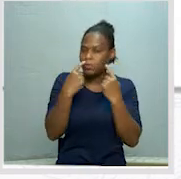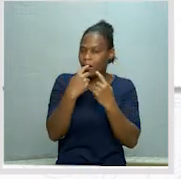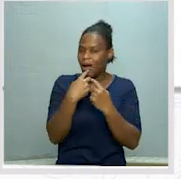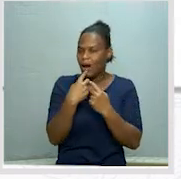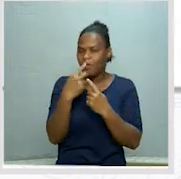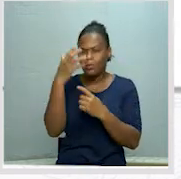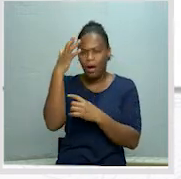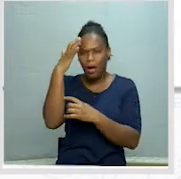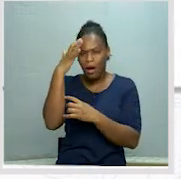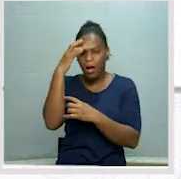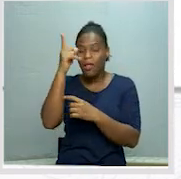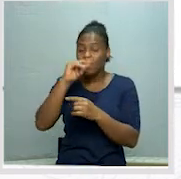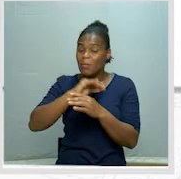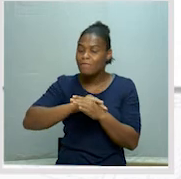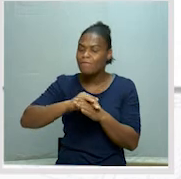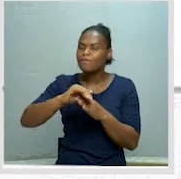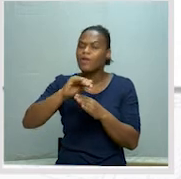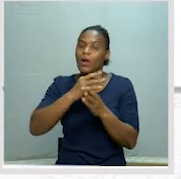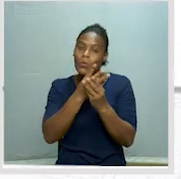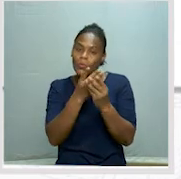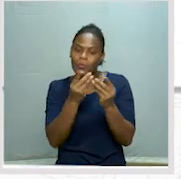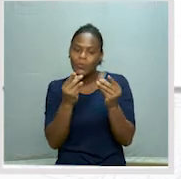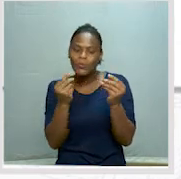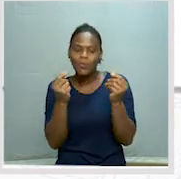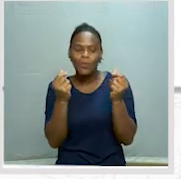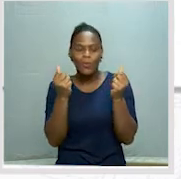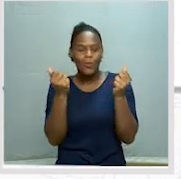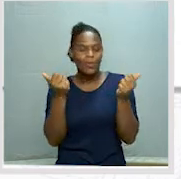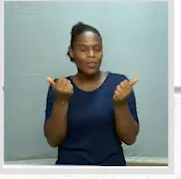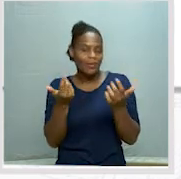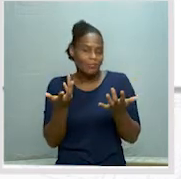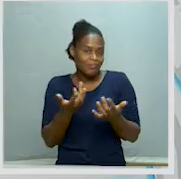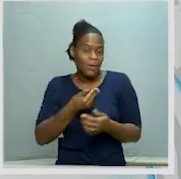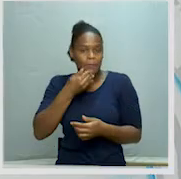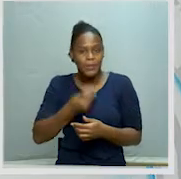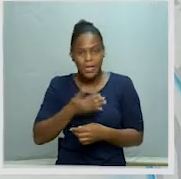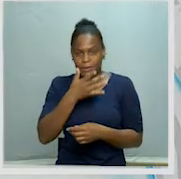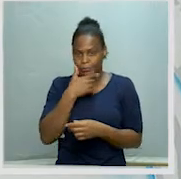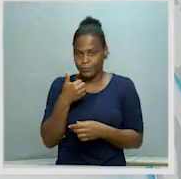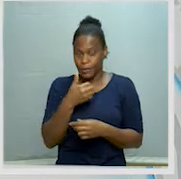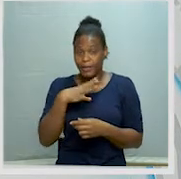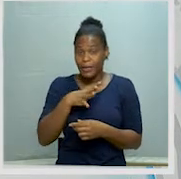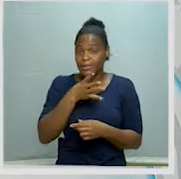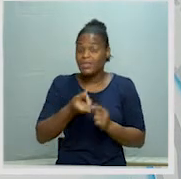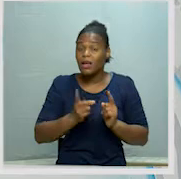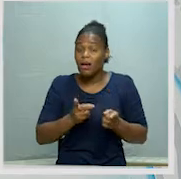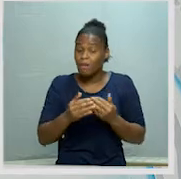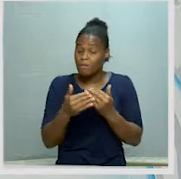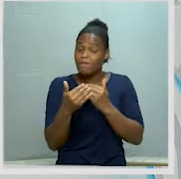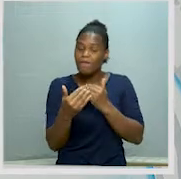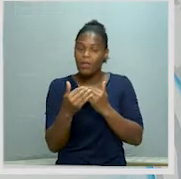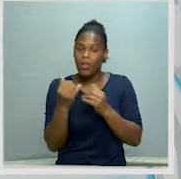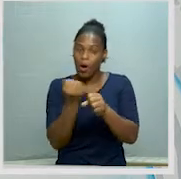intelectual e afetiva que resulta o prazer ou a experiência estética. Significa que, perante uma